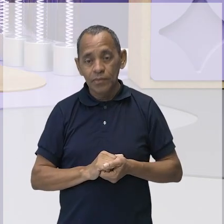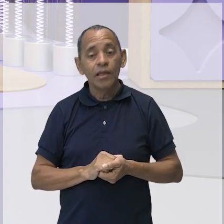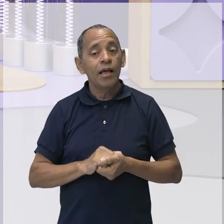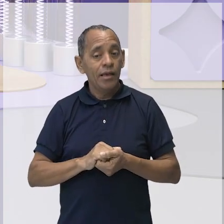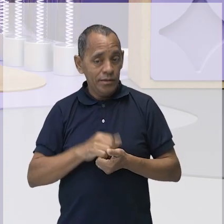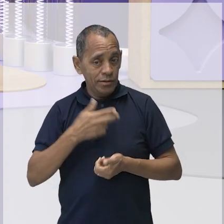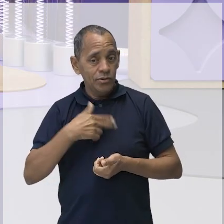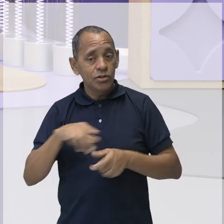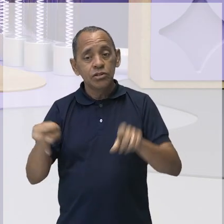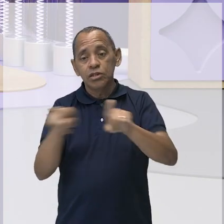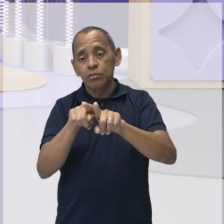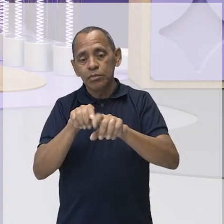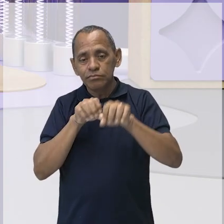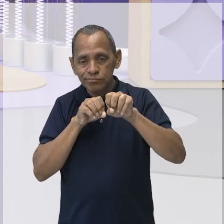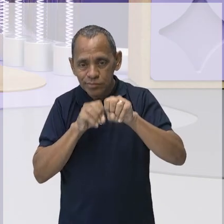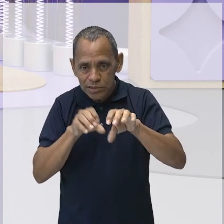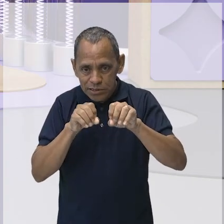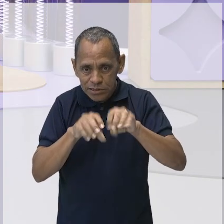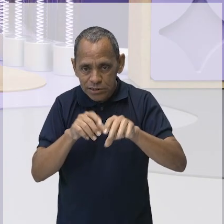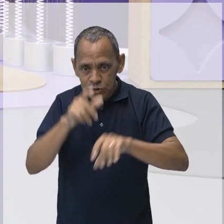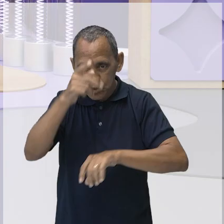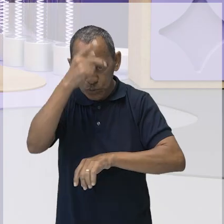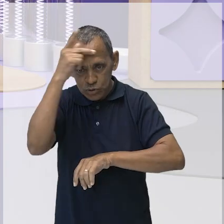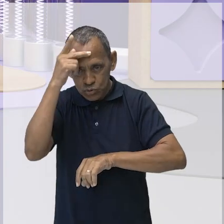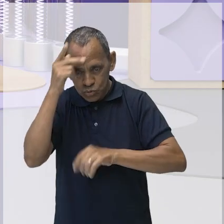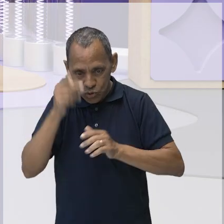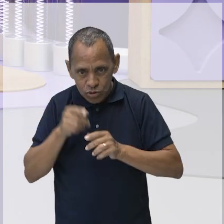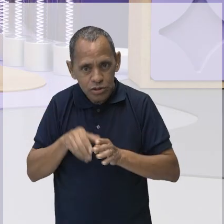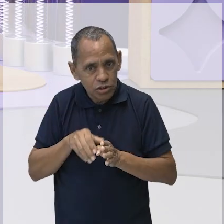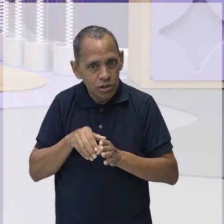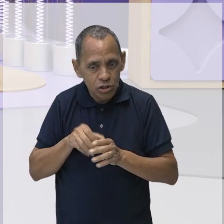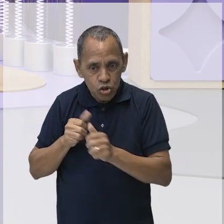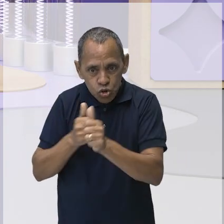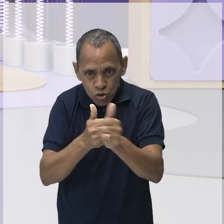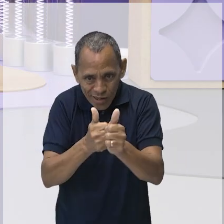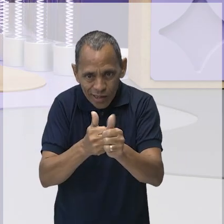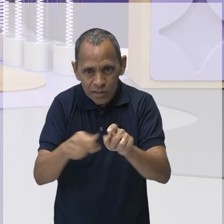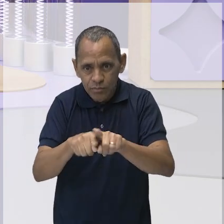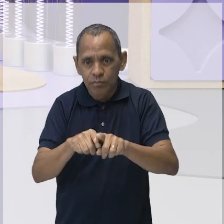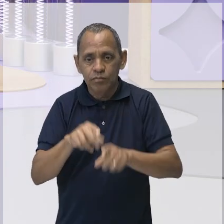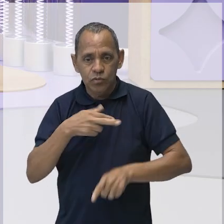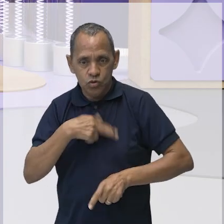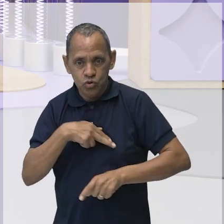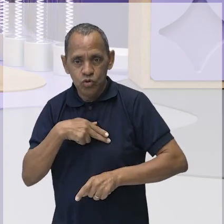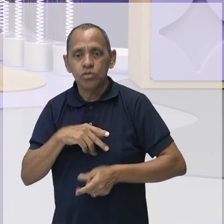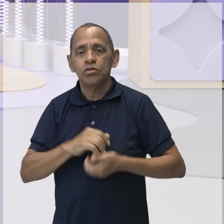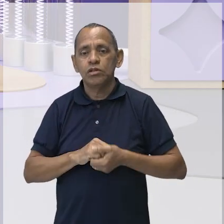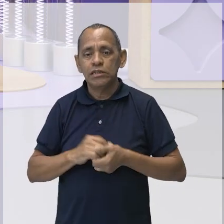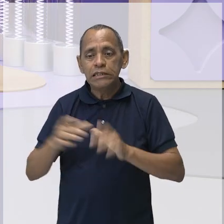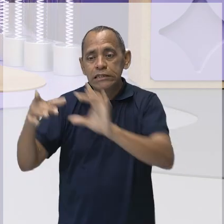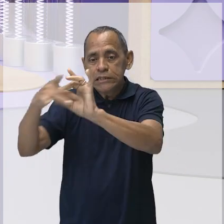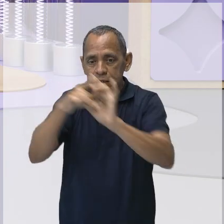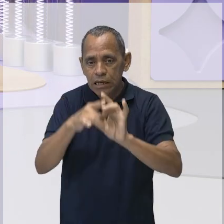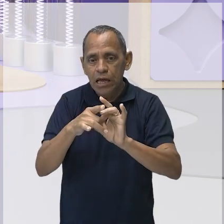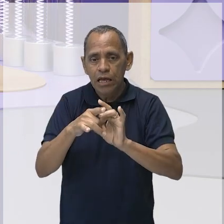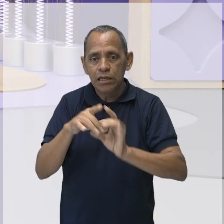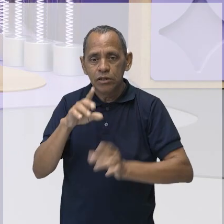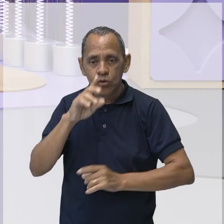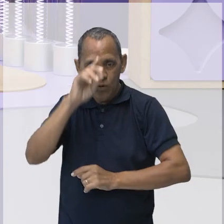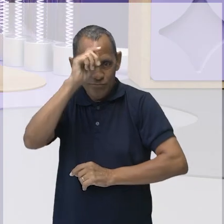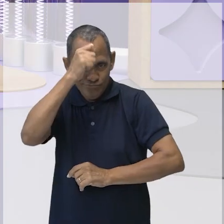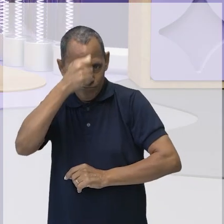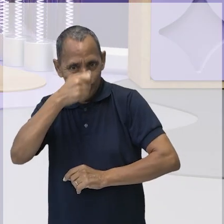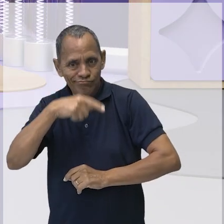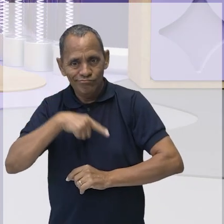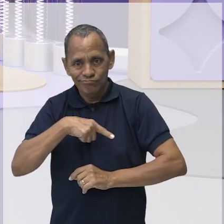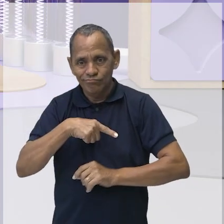também ensinam a seus adeptos a preservar a vida, porque são religiões profundamente ligadas com a força da natureza. De fato,